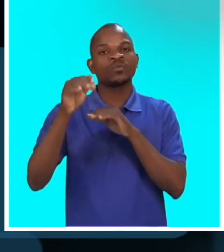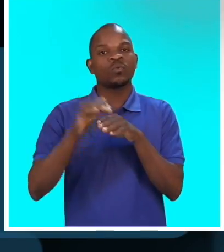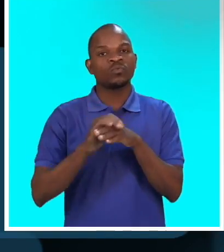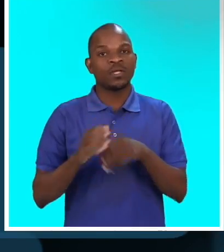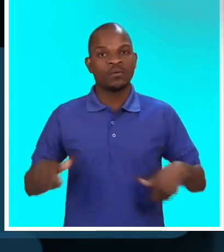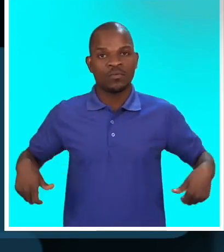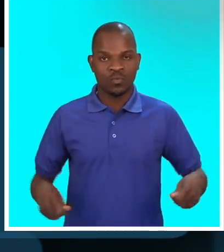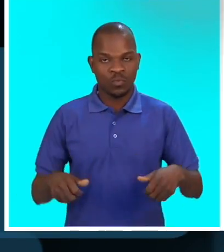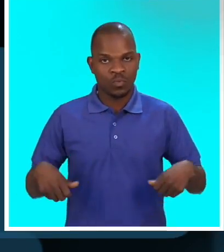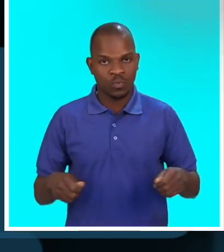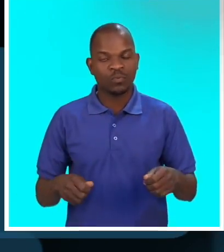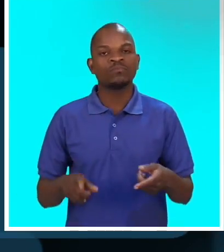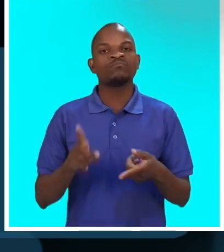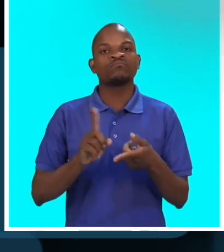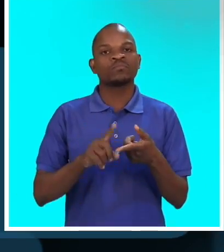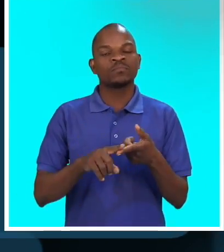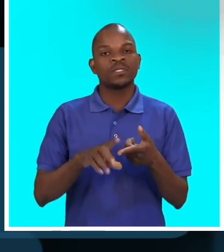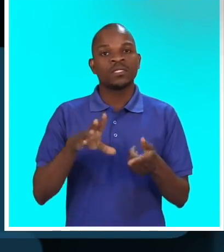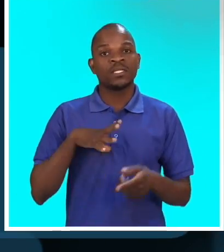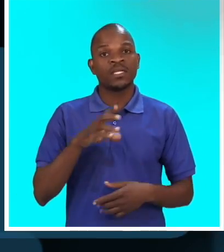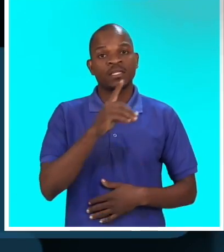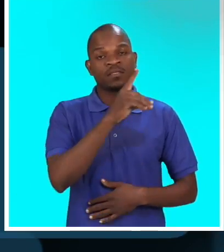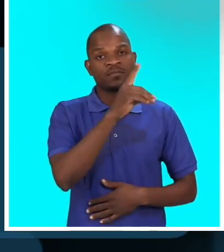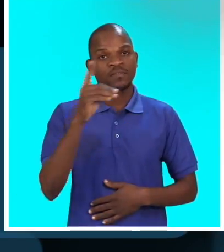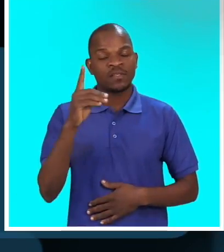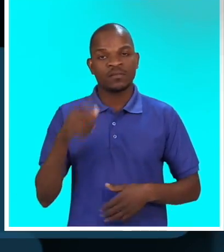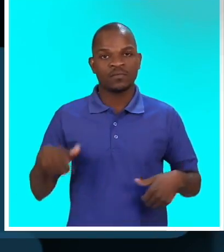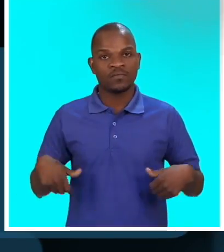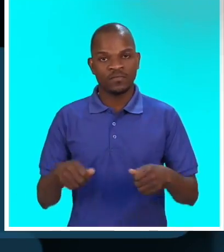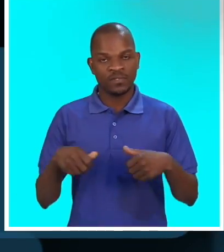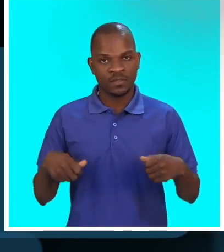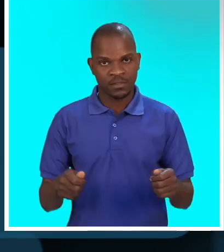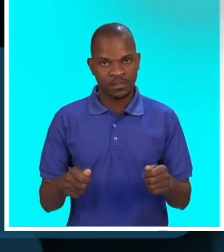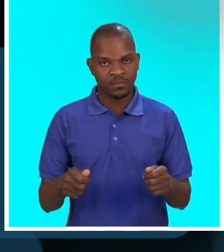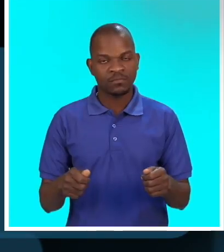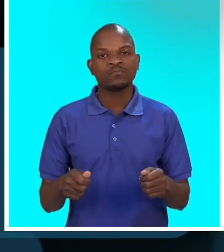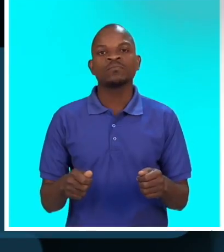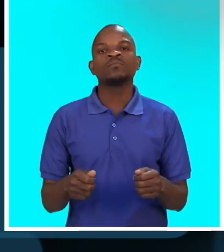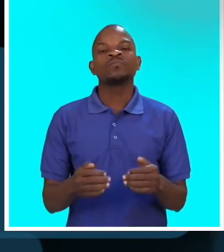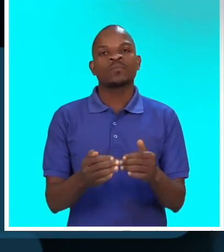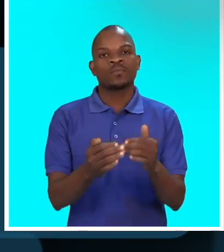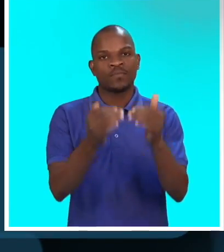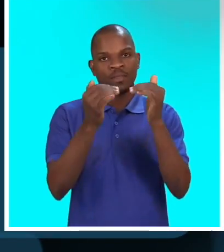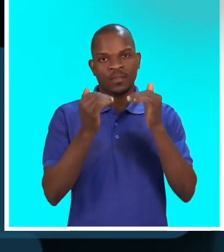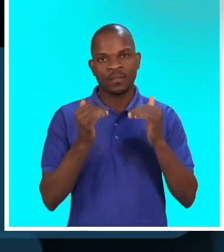cadeiras de rodas. Temos a deficiência física, motora.